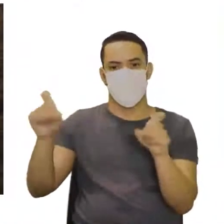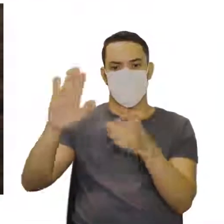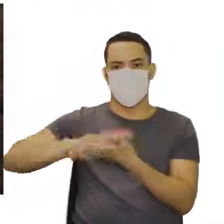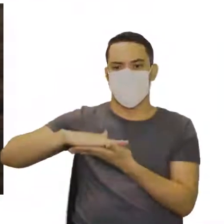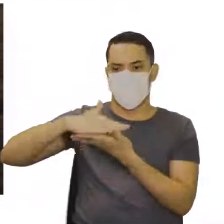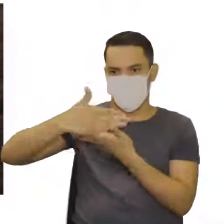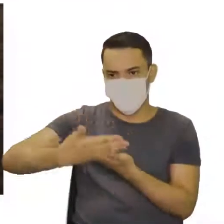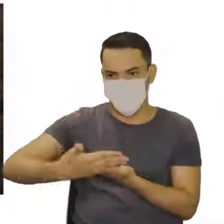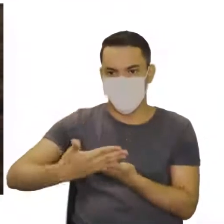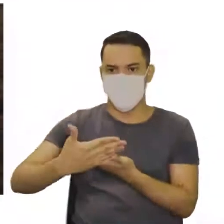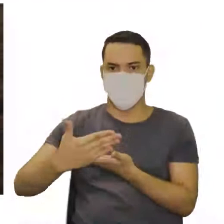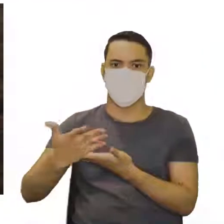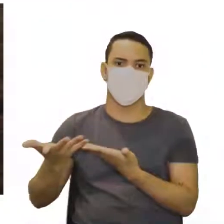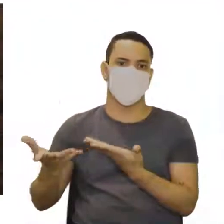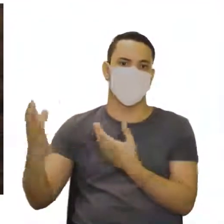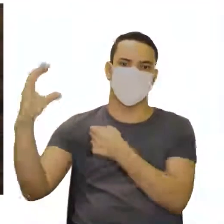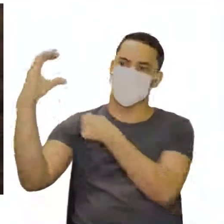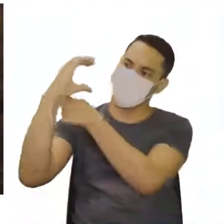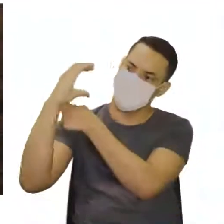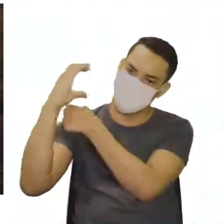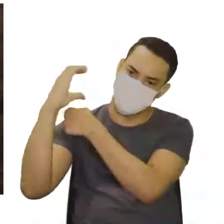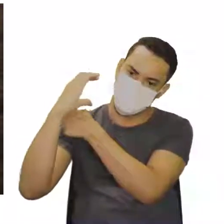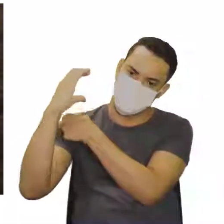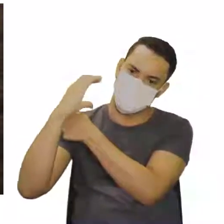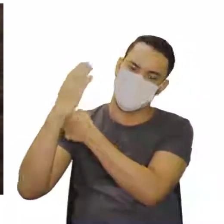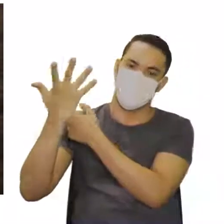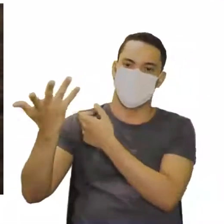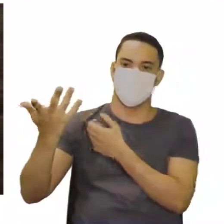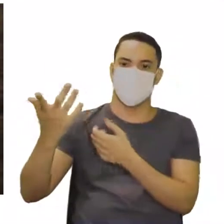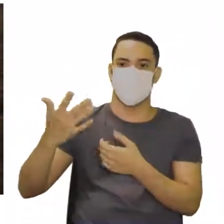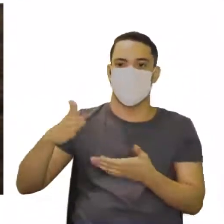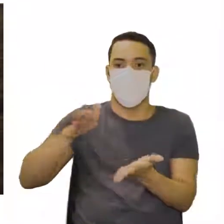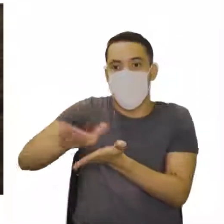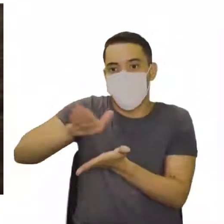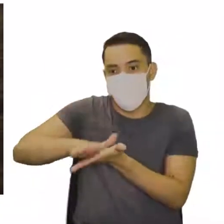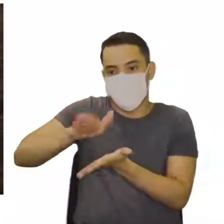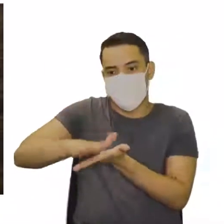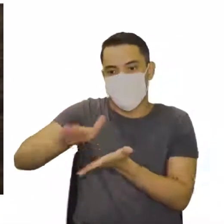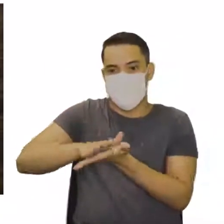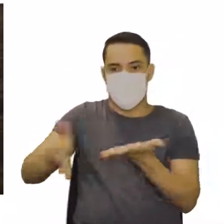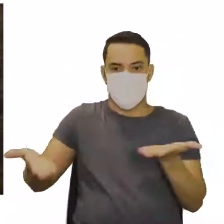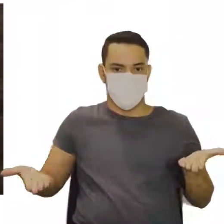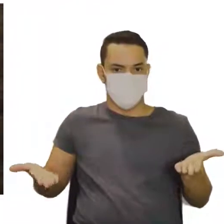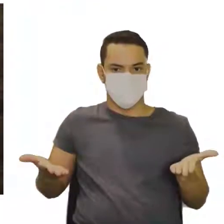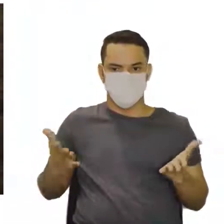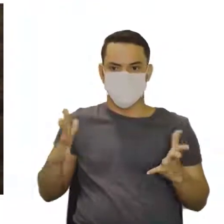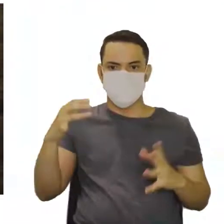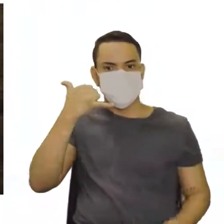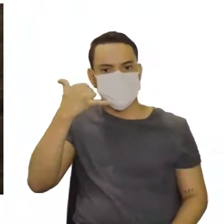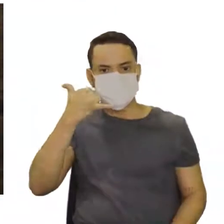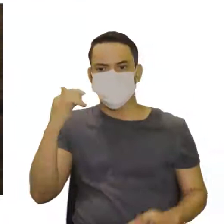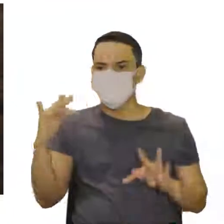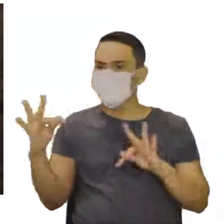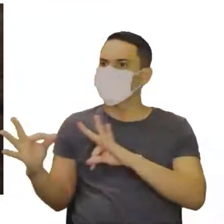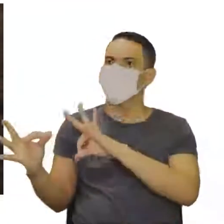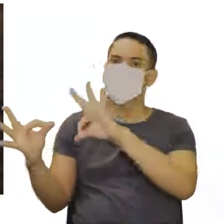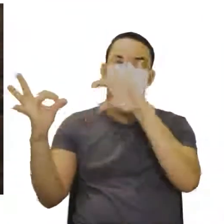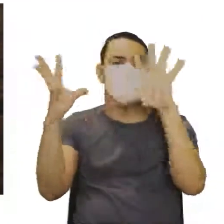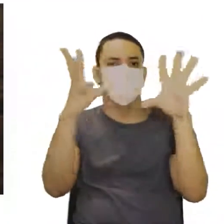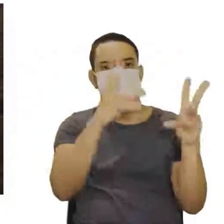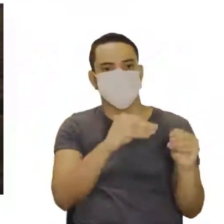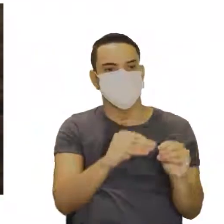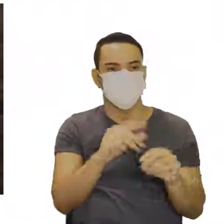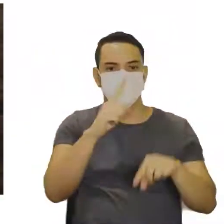computadores, câmera, como vocês podem ver aqui, pessoal, impressora. Professor, então, de maneira geral, eu posso falar que os